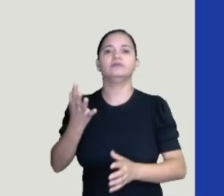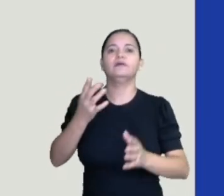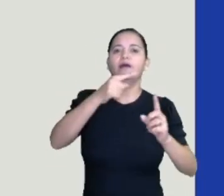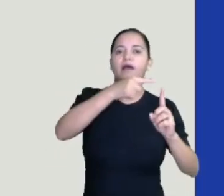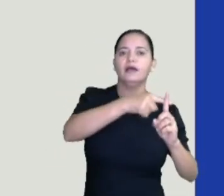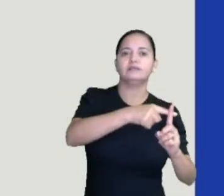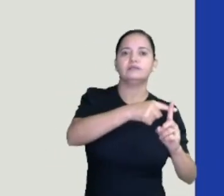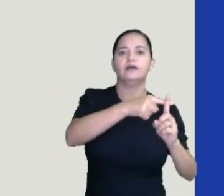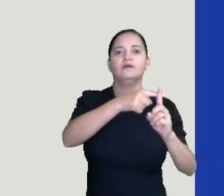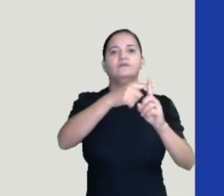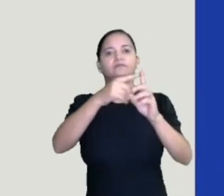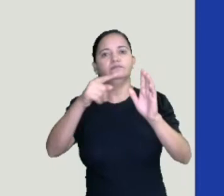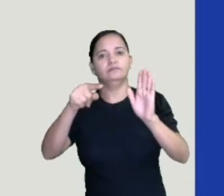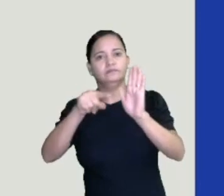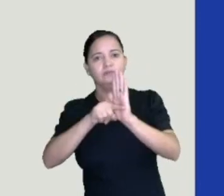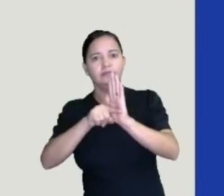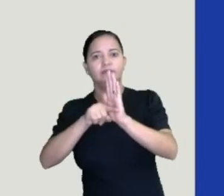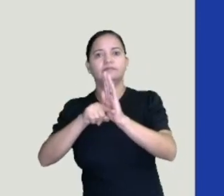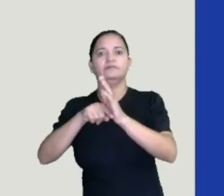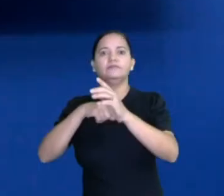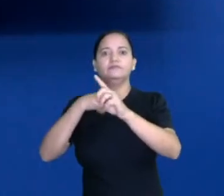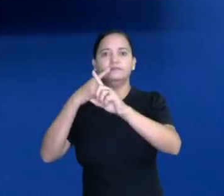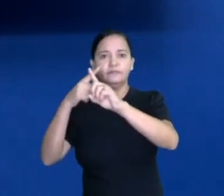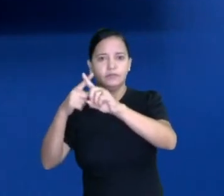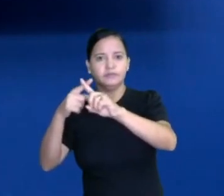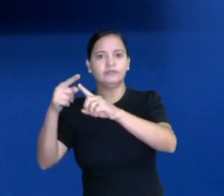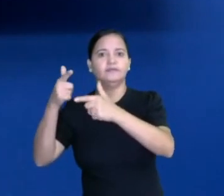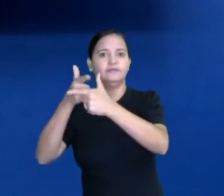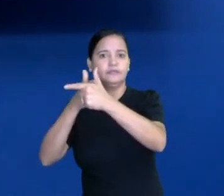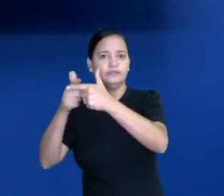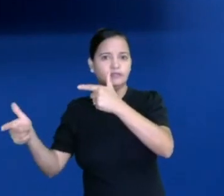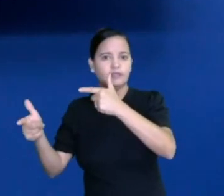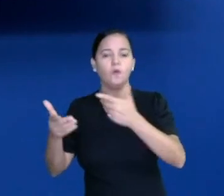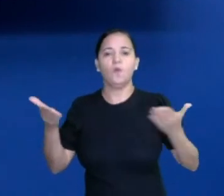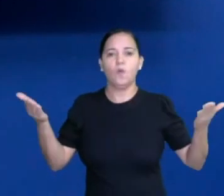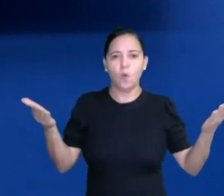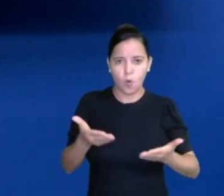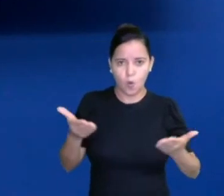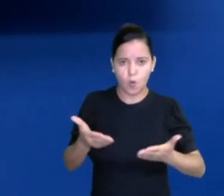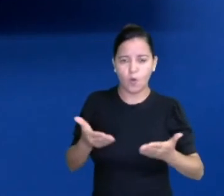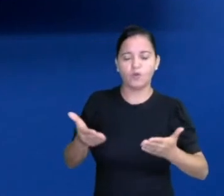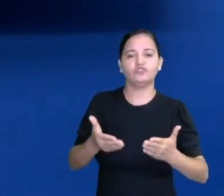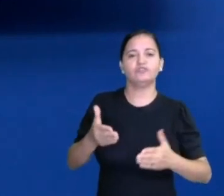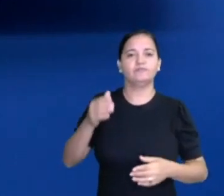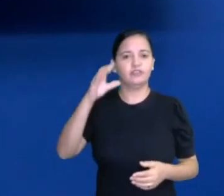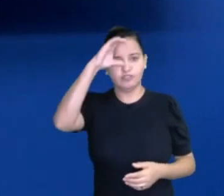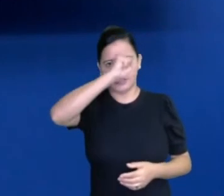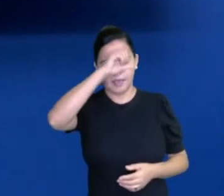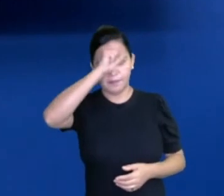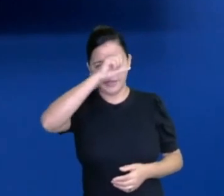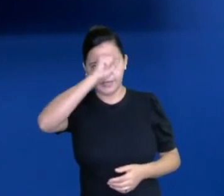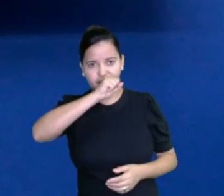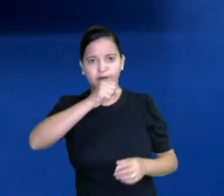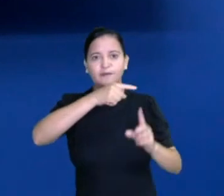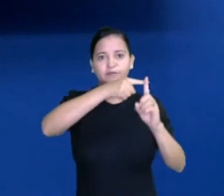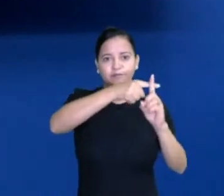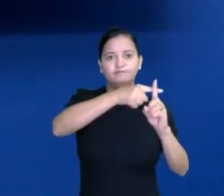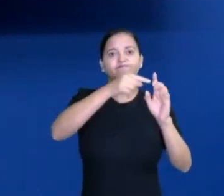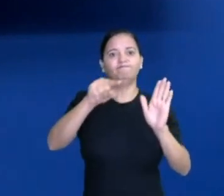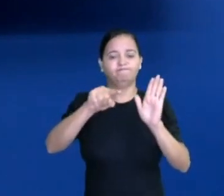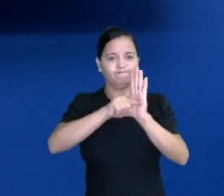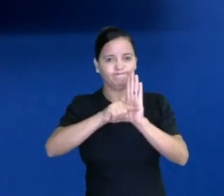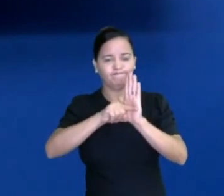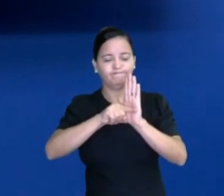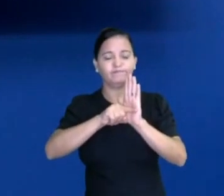subtração, multiplicação e divisão. Hoje a gente trabalhou os problemas do campo aditivo, adição e